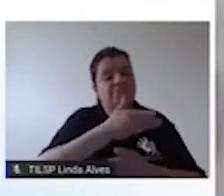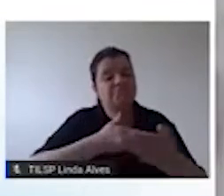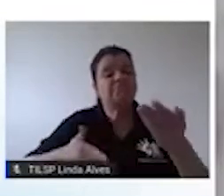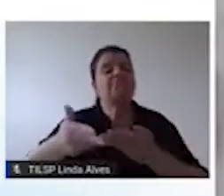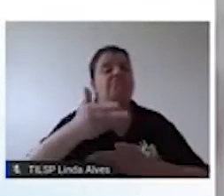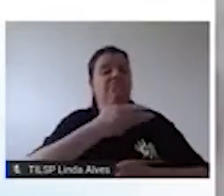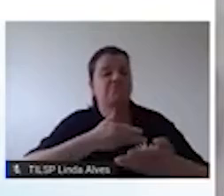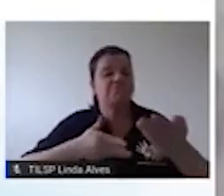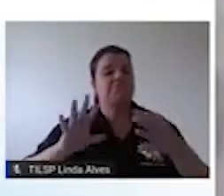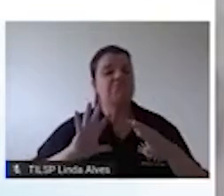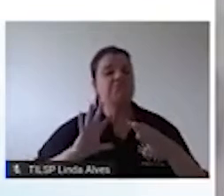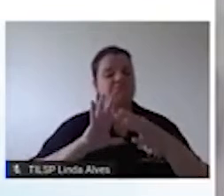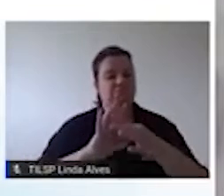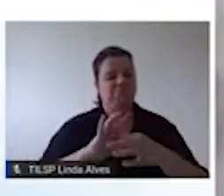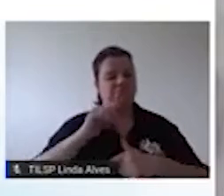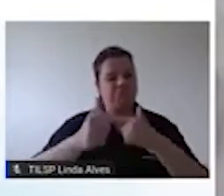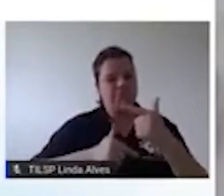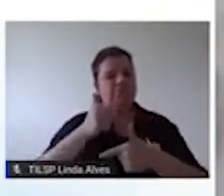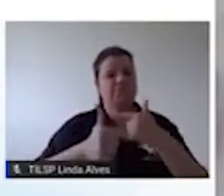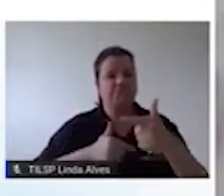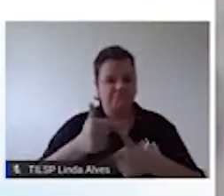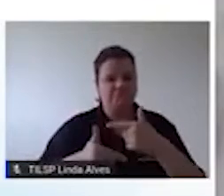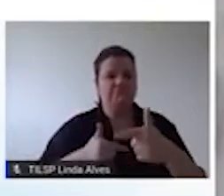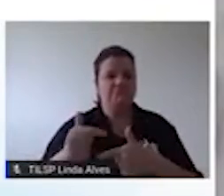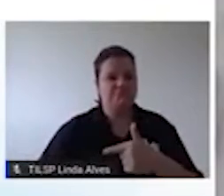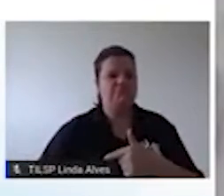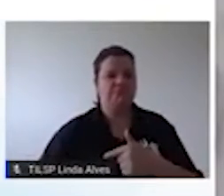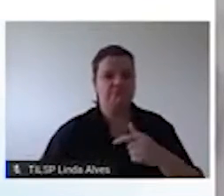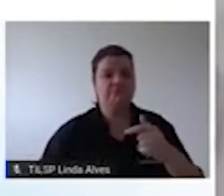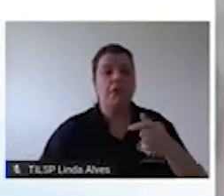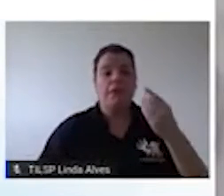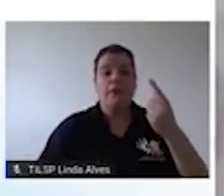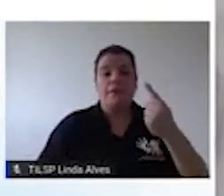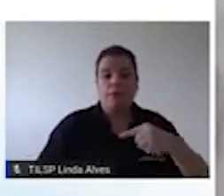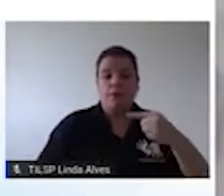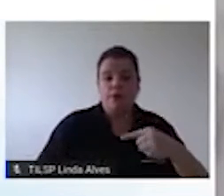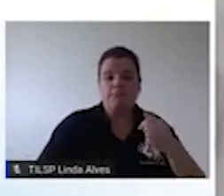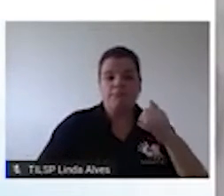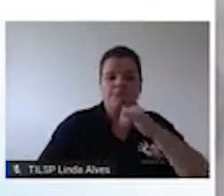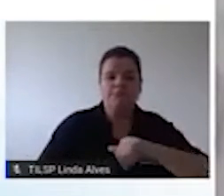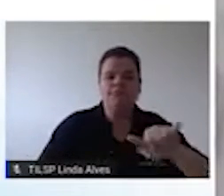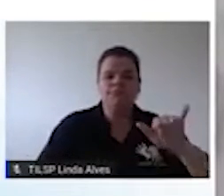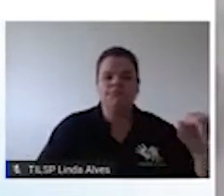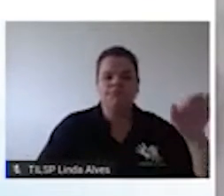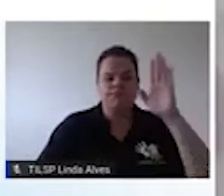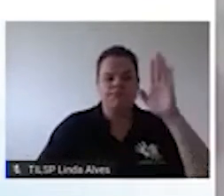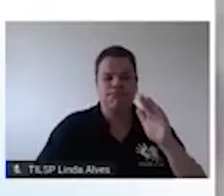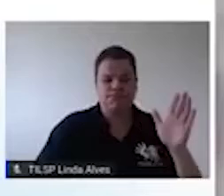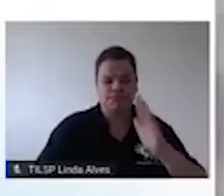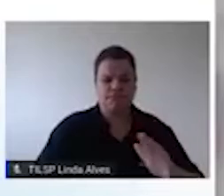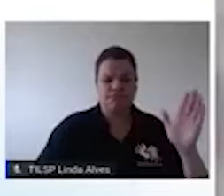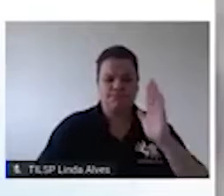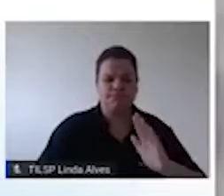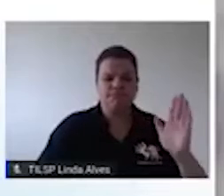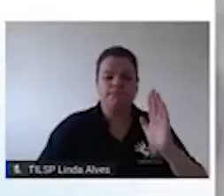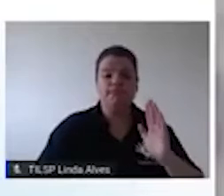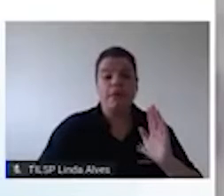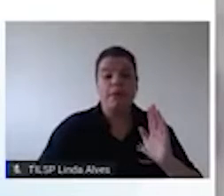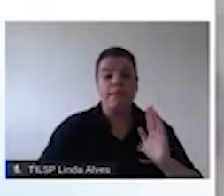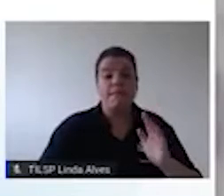preparando para uma campanha nacional de vacinação no país. Quer